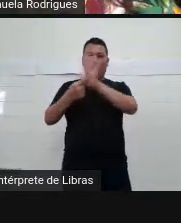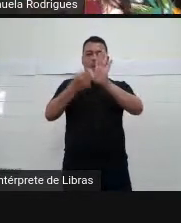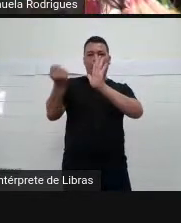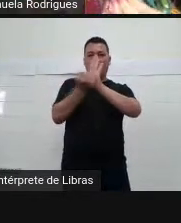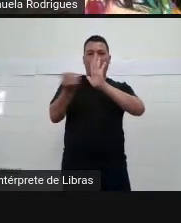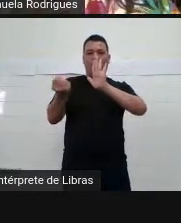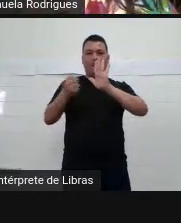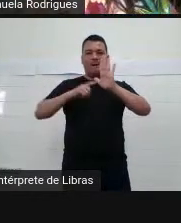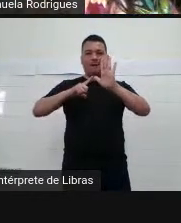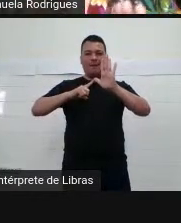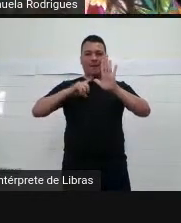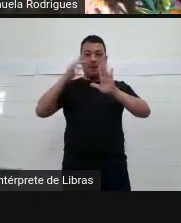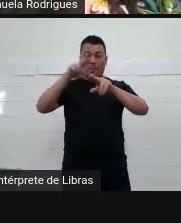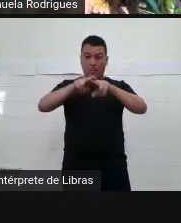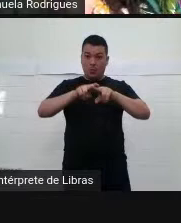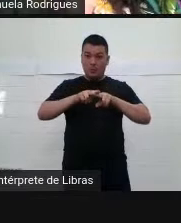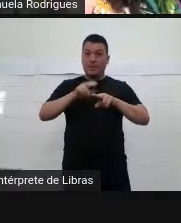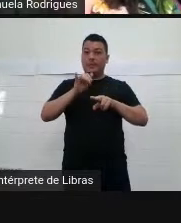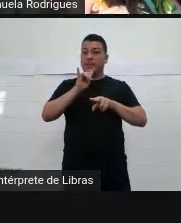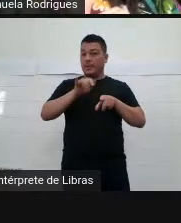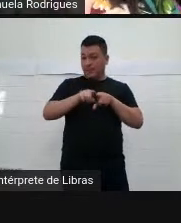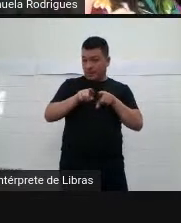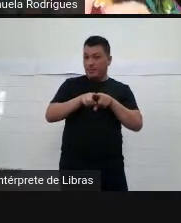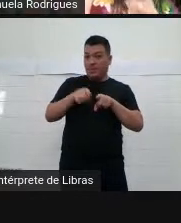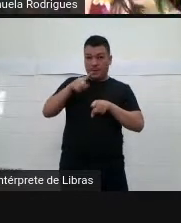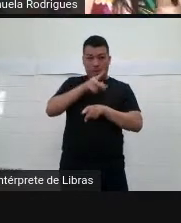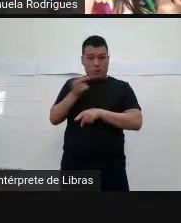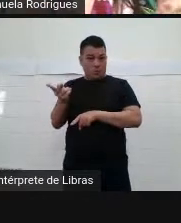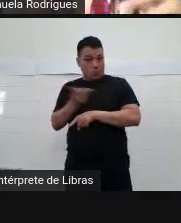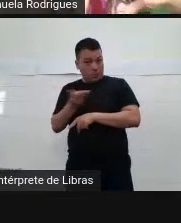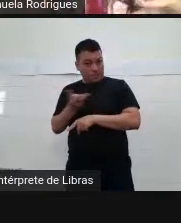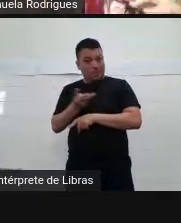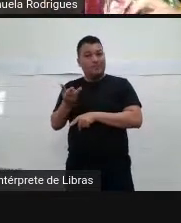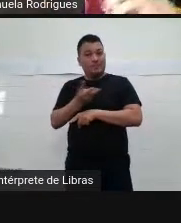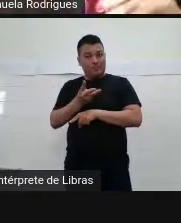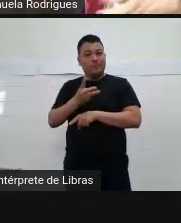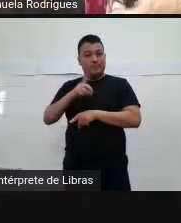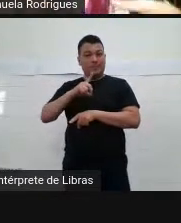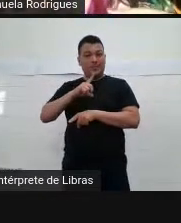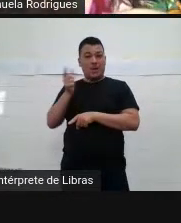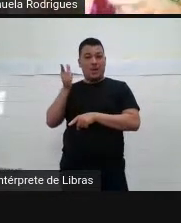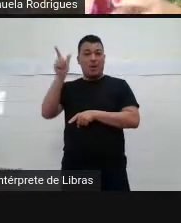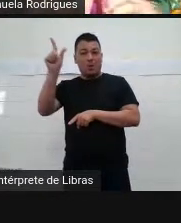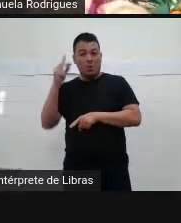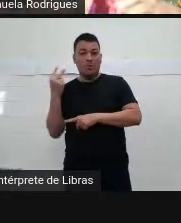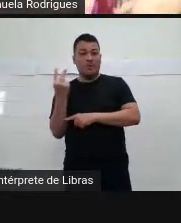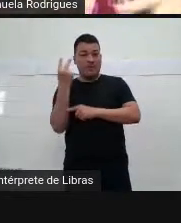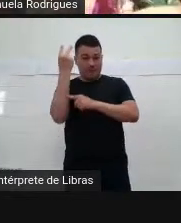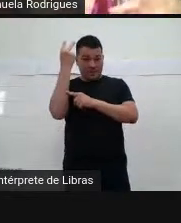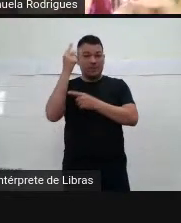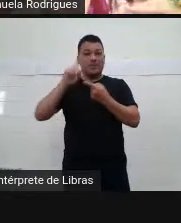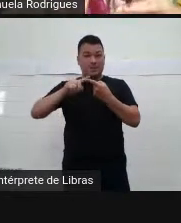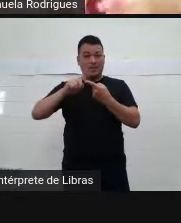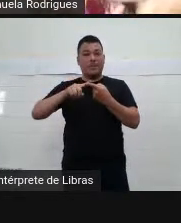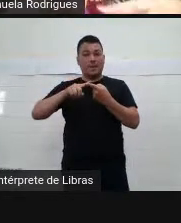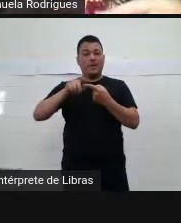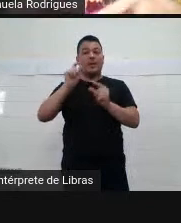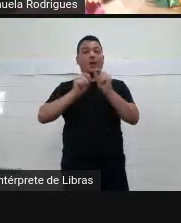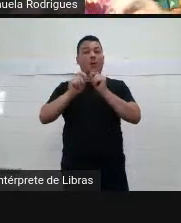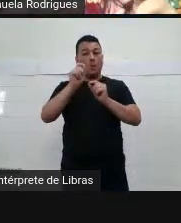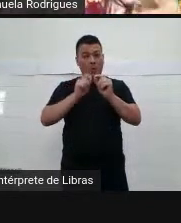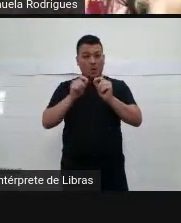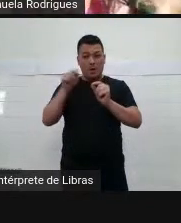que parecem dizer justamente essa outra dimensão, que é a possibilidade de tornar